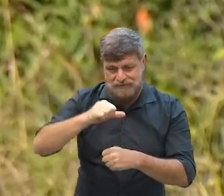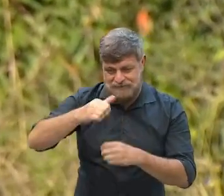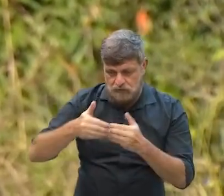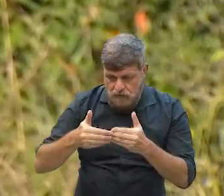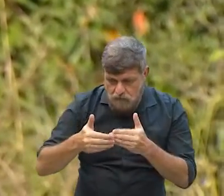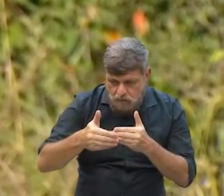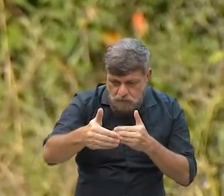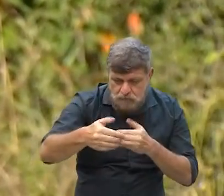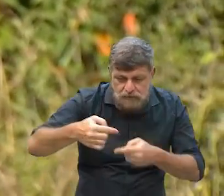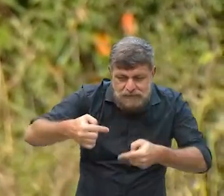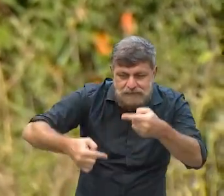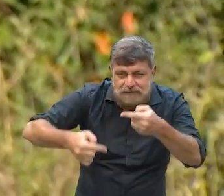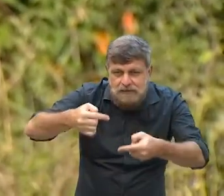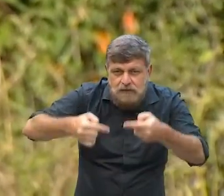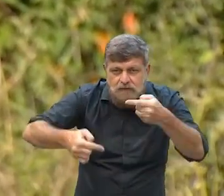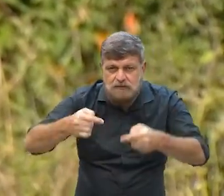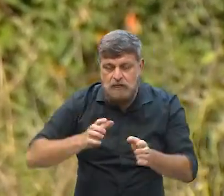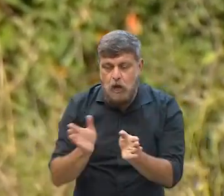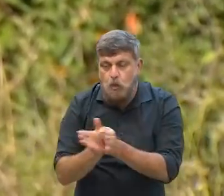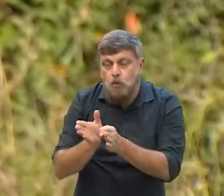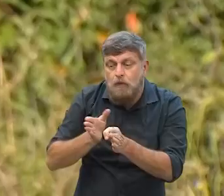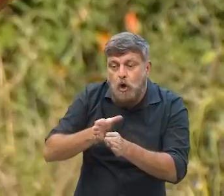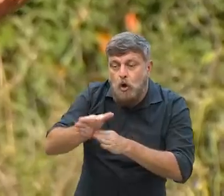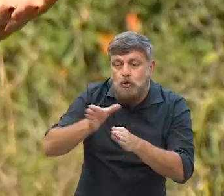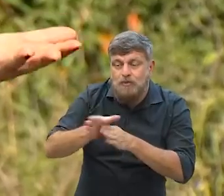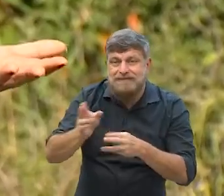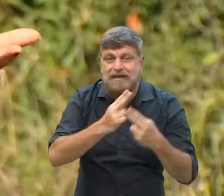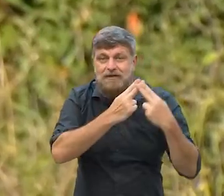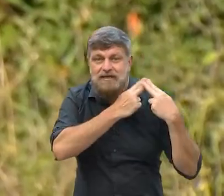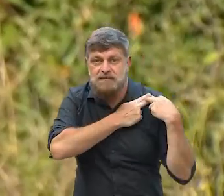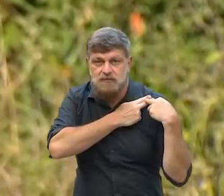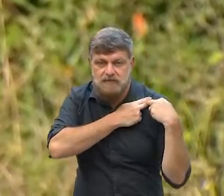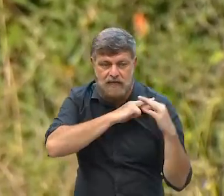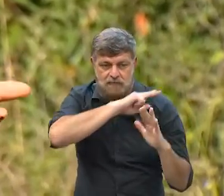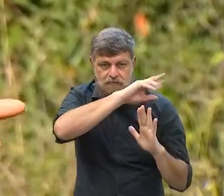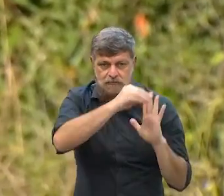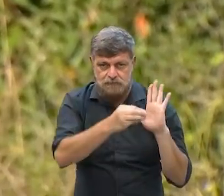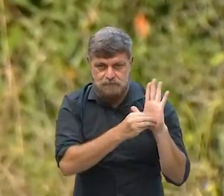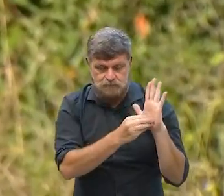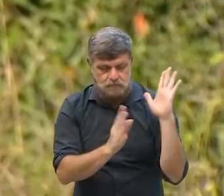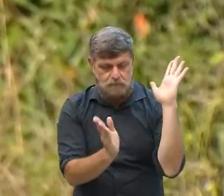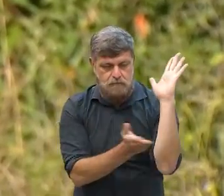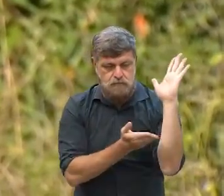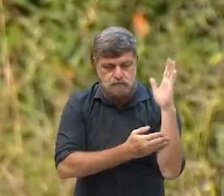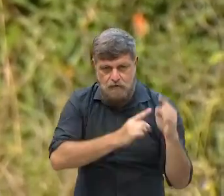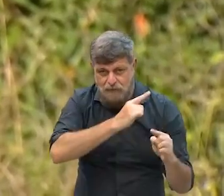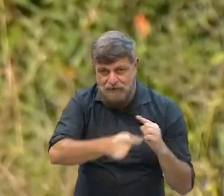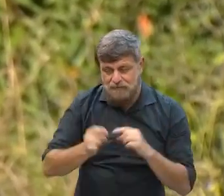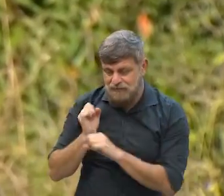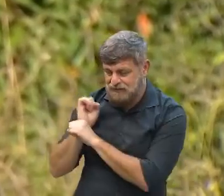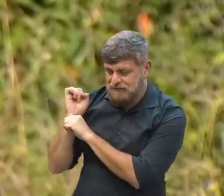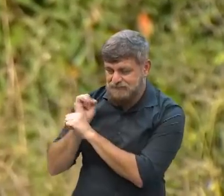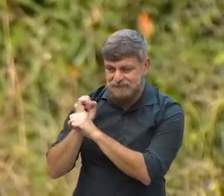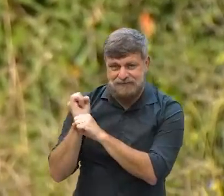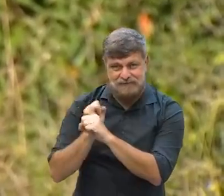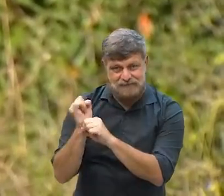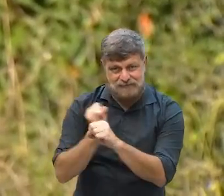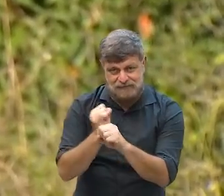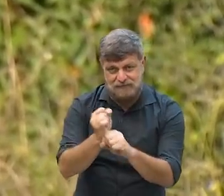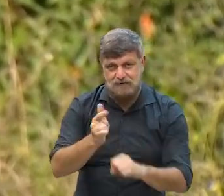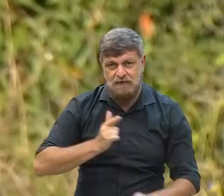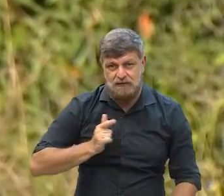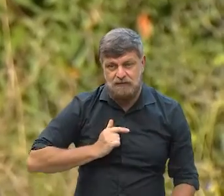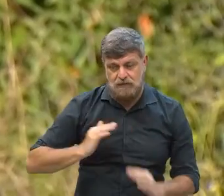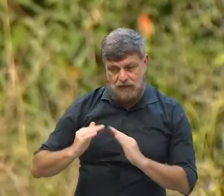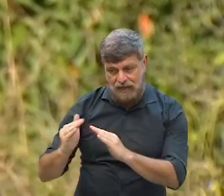discutida a criação de um conselho gestor da APA daquela região, que por décadas passou por uma intensa